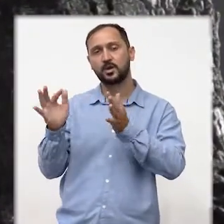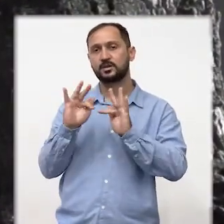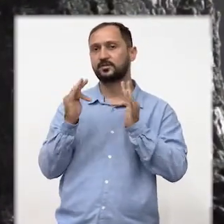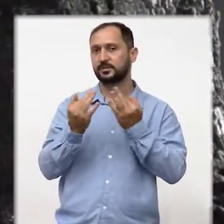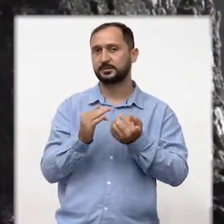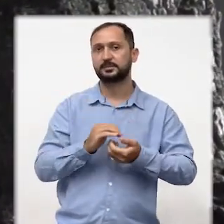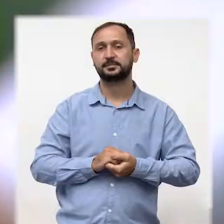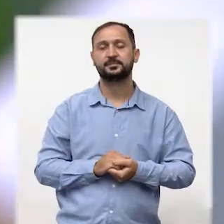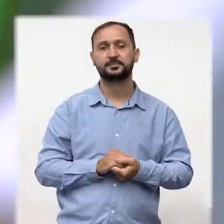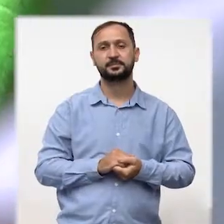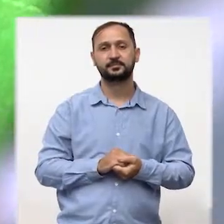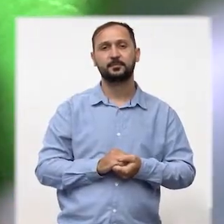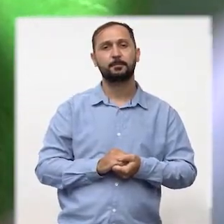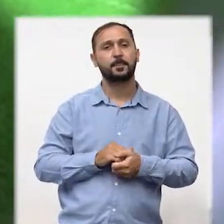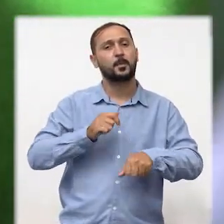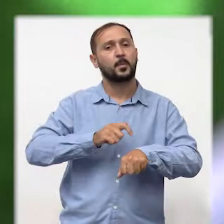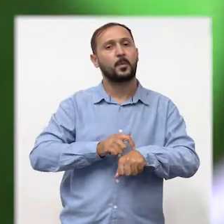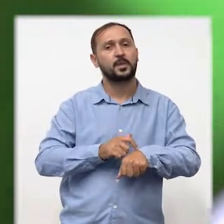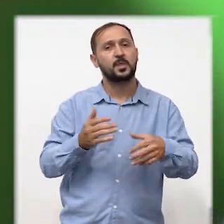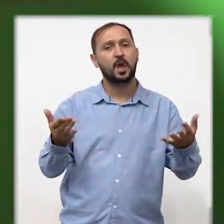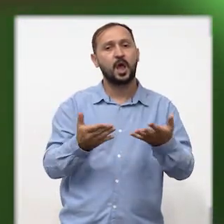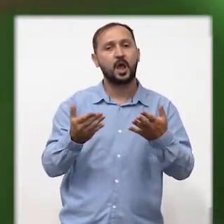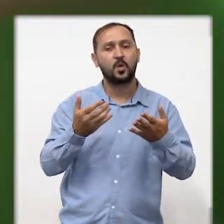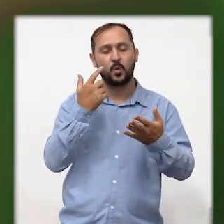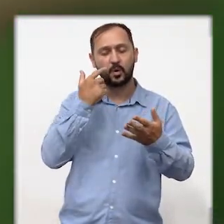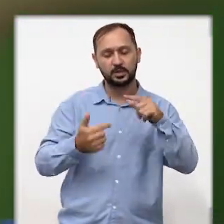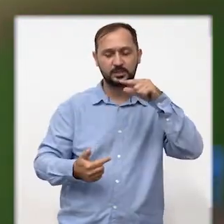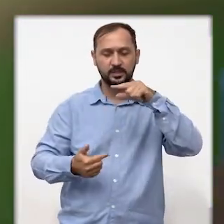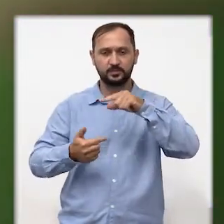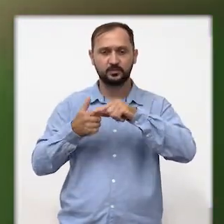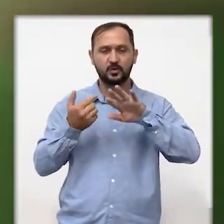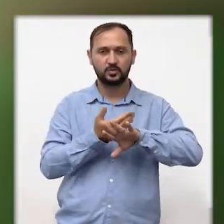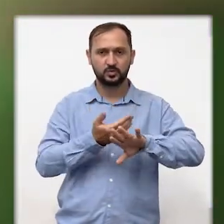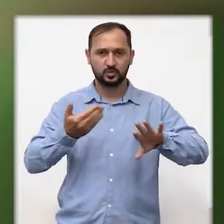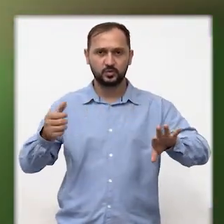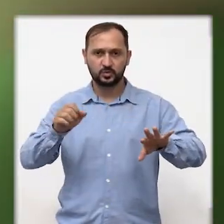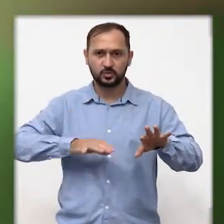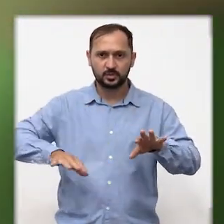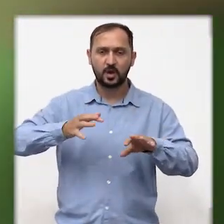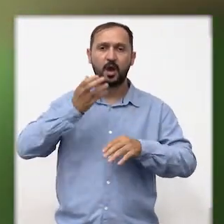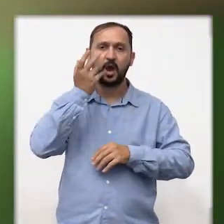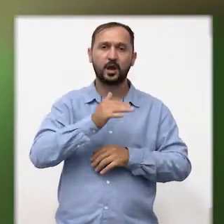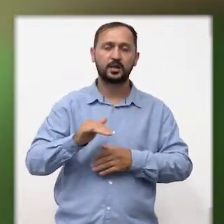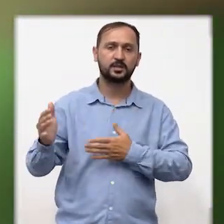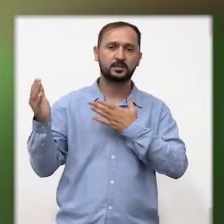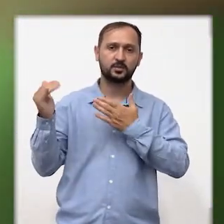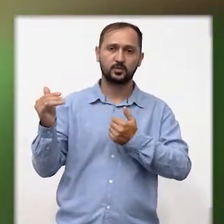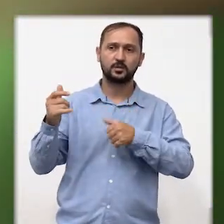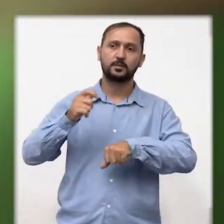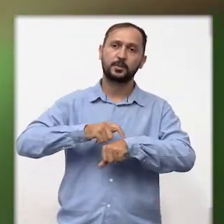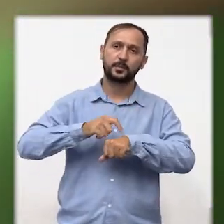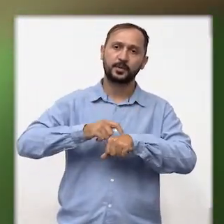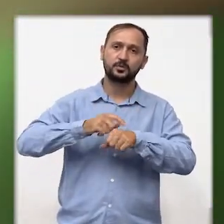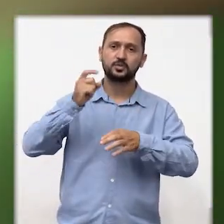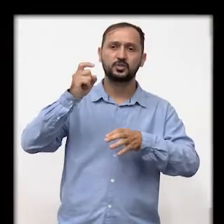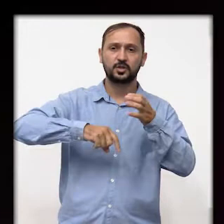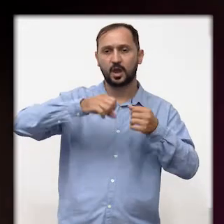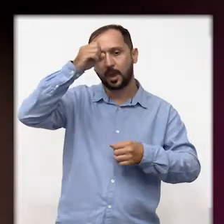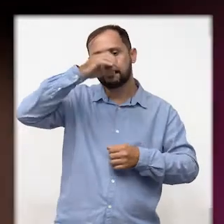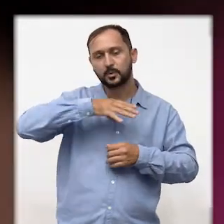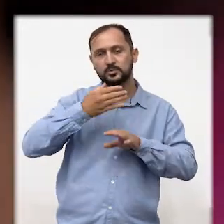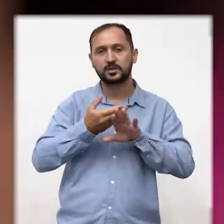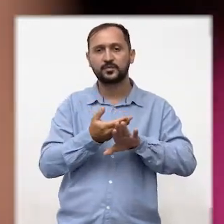da família. Com o momento atual de distanciamento social, as crianças e adolescentes em situação de